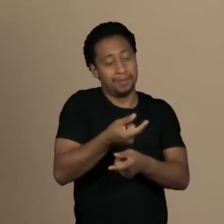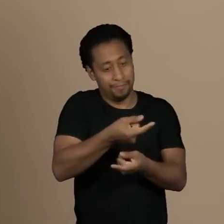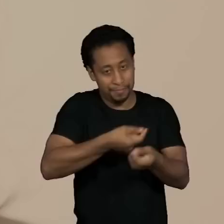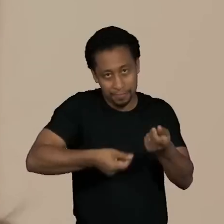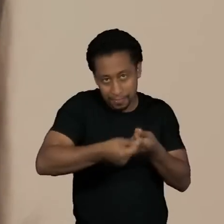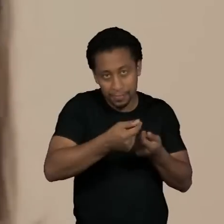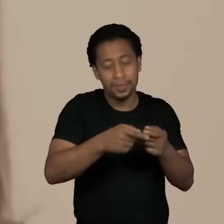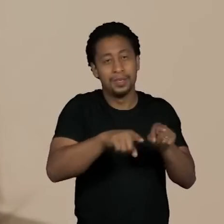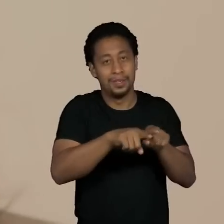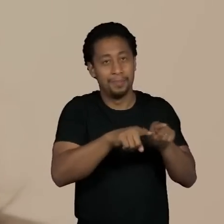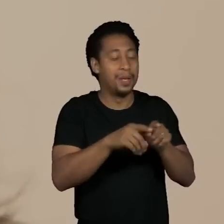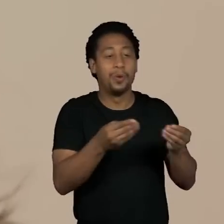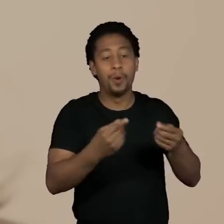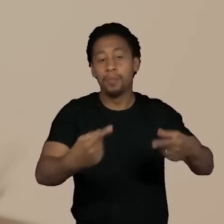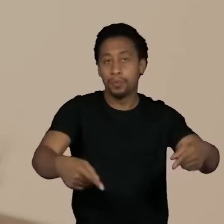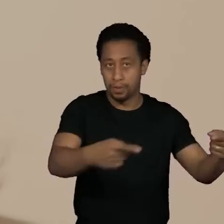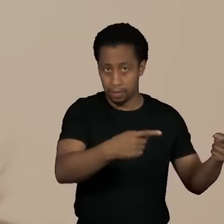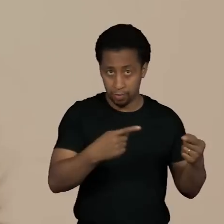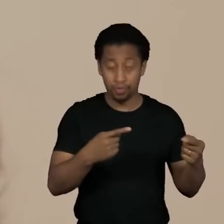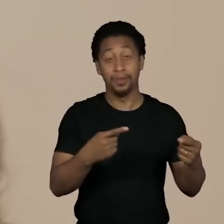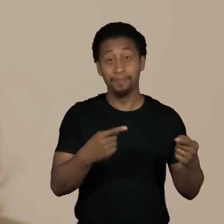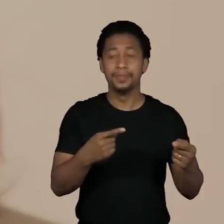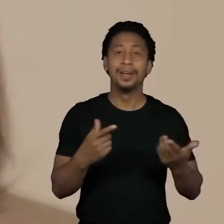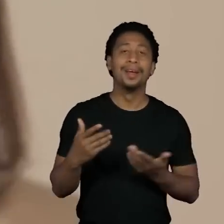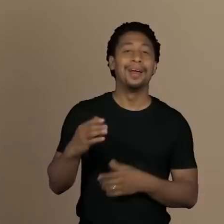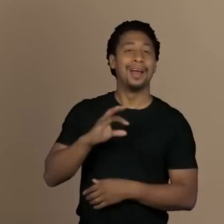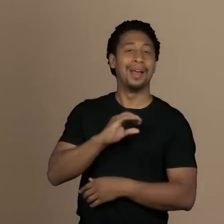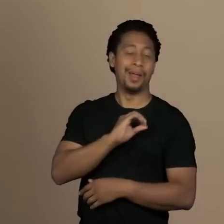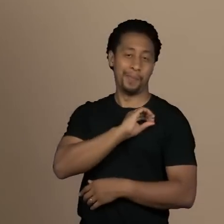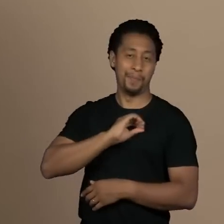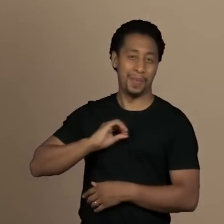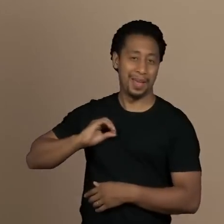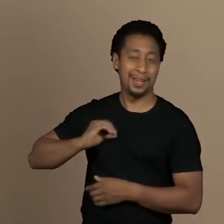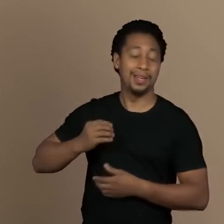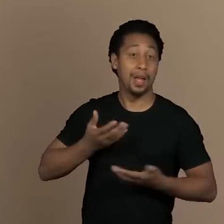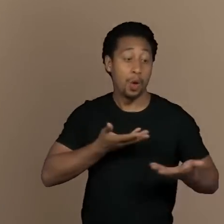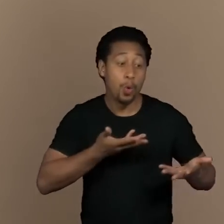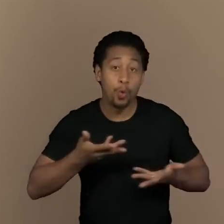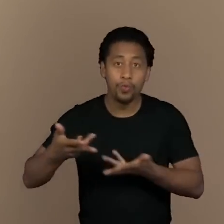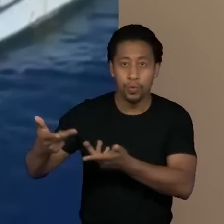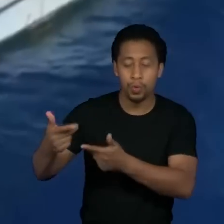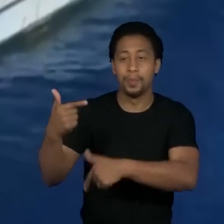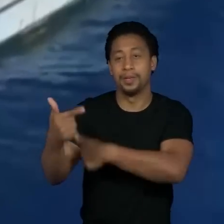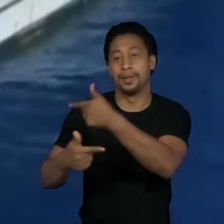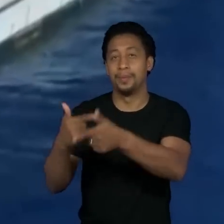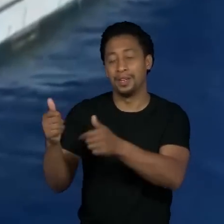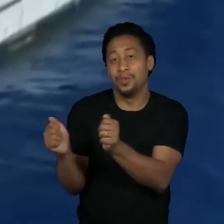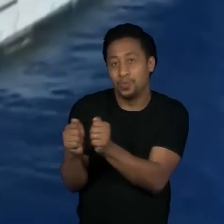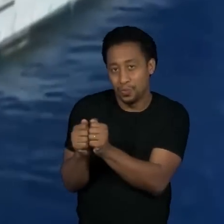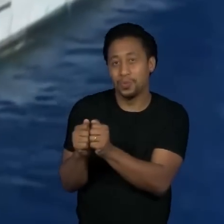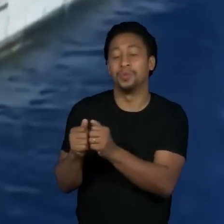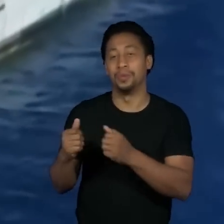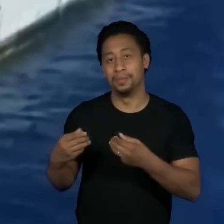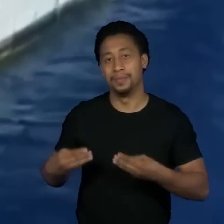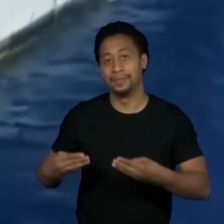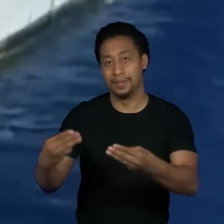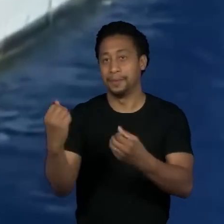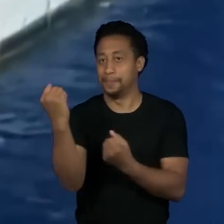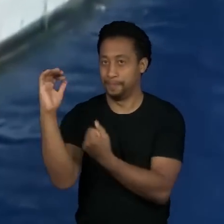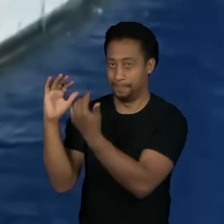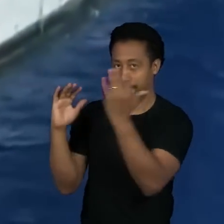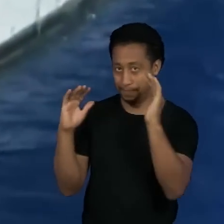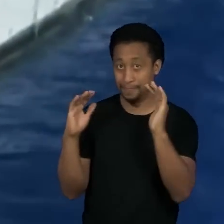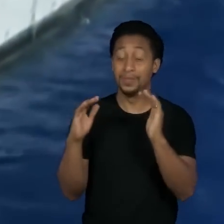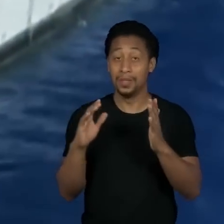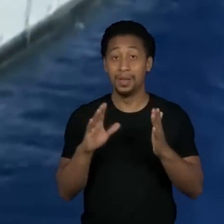Marina Silva para coordenar a secretaria ligada ao Ministério do Meio Ambiente. ONGs como a